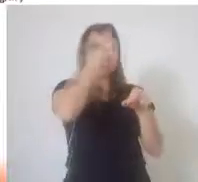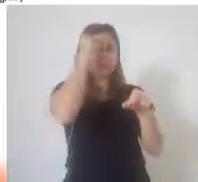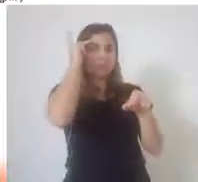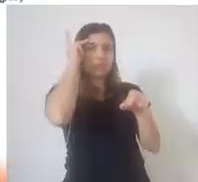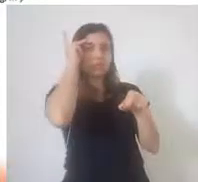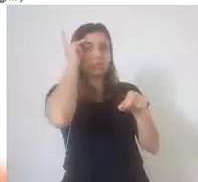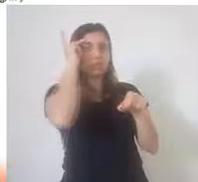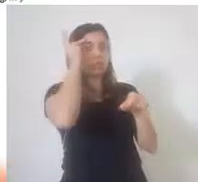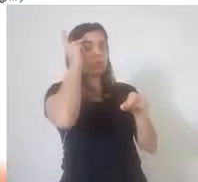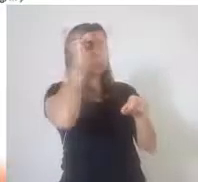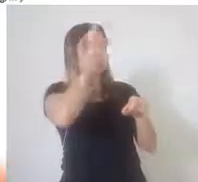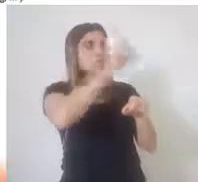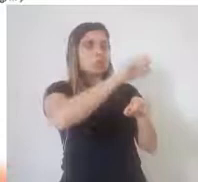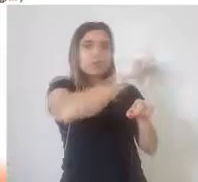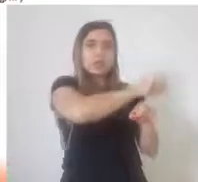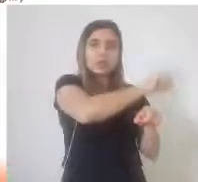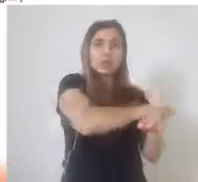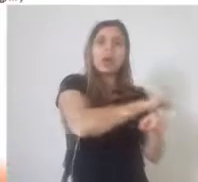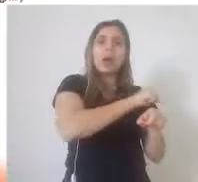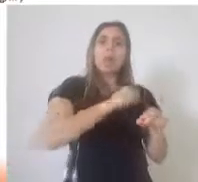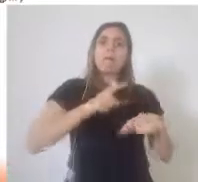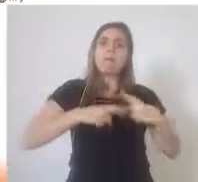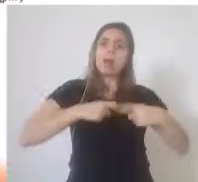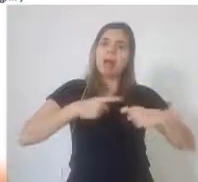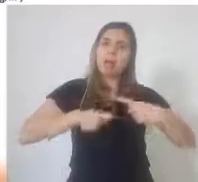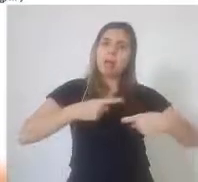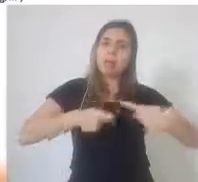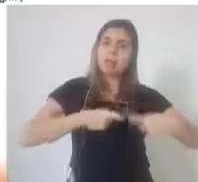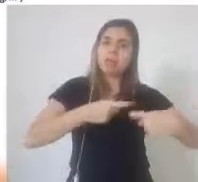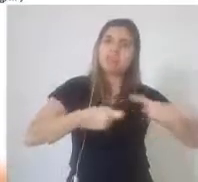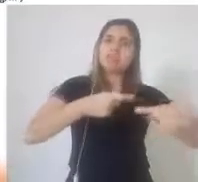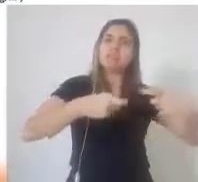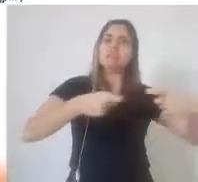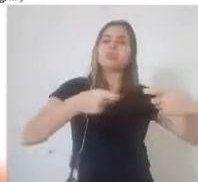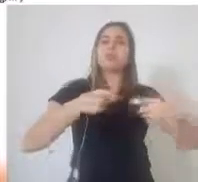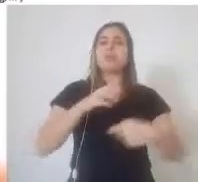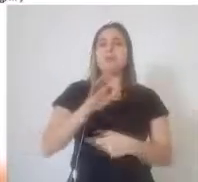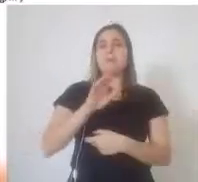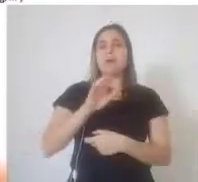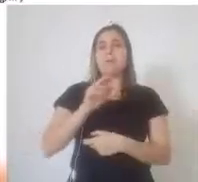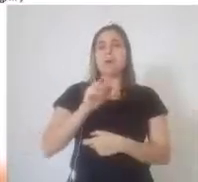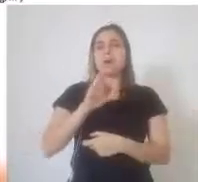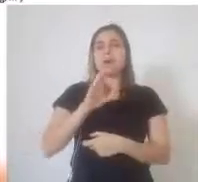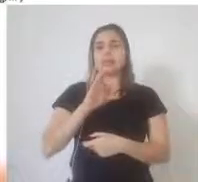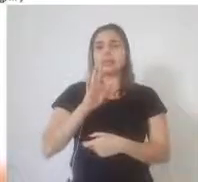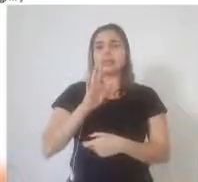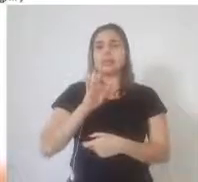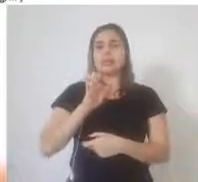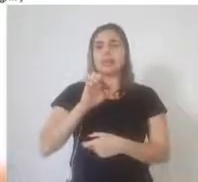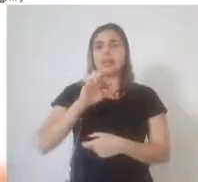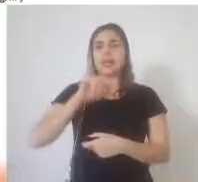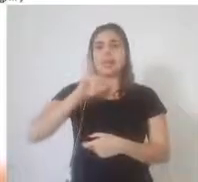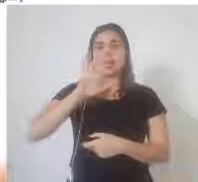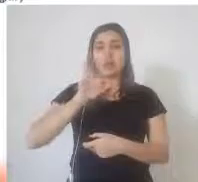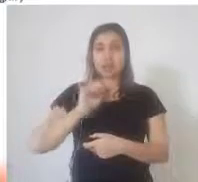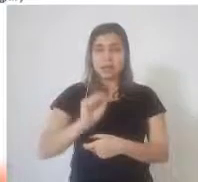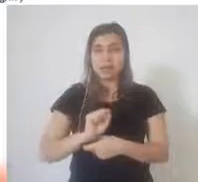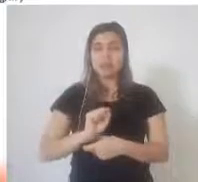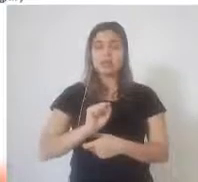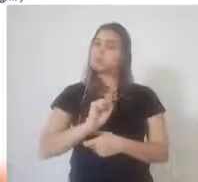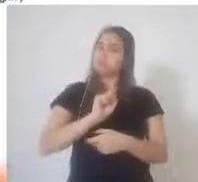nutrindo com a sua matéria centenas, milhares de bactérias patogênicas, né? Ou até